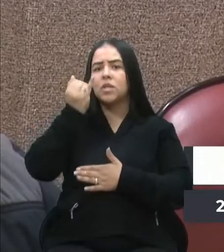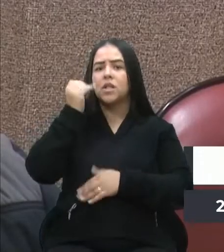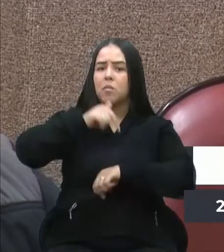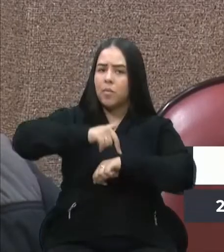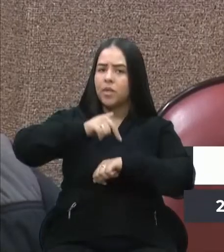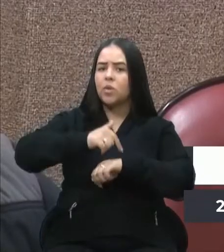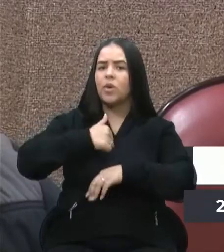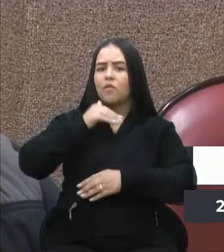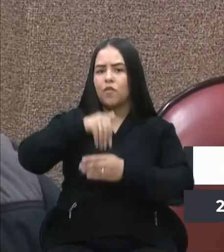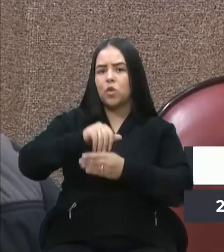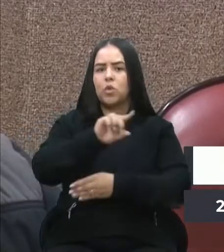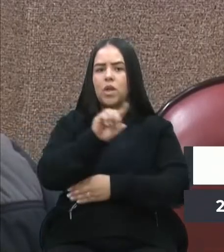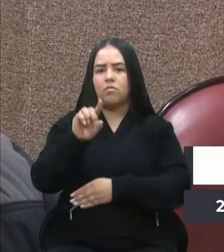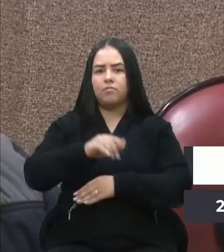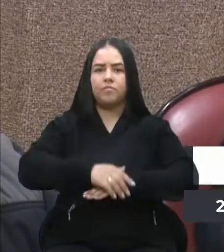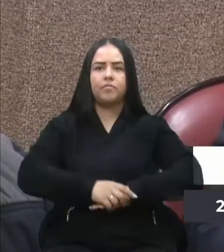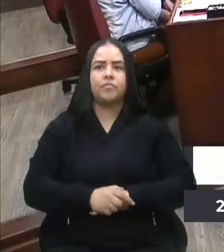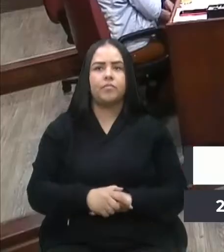momento, votarei não.